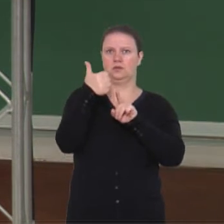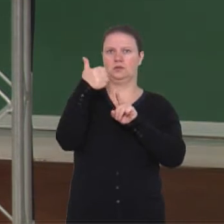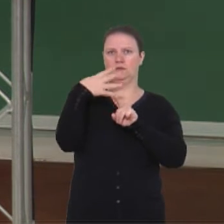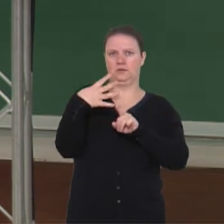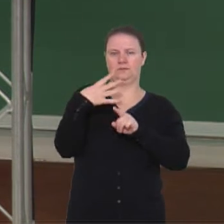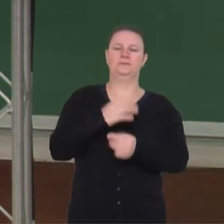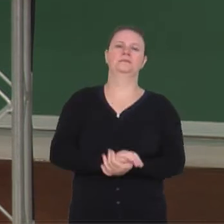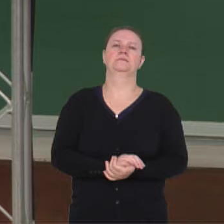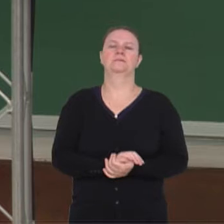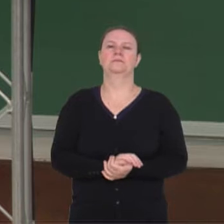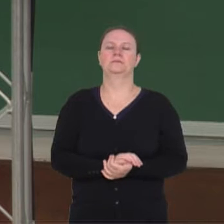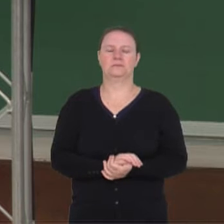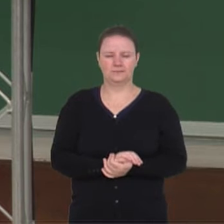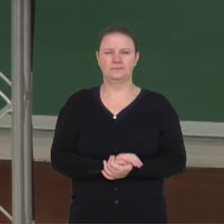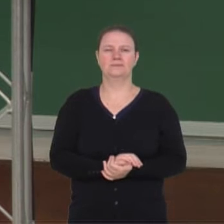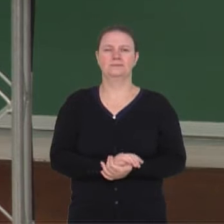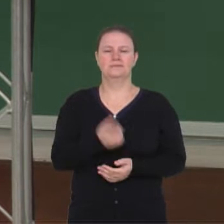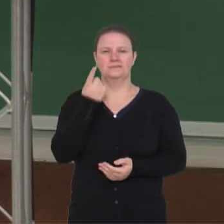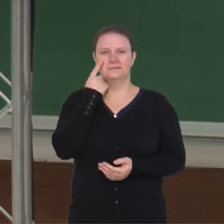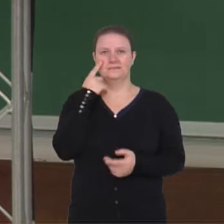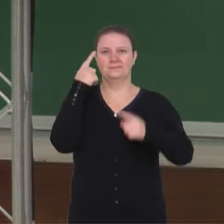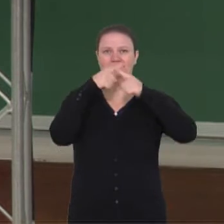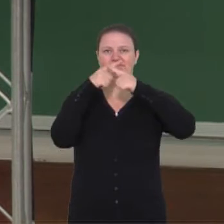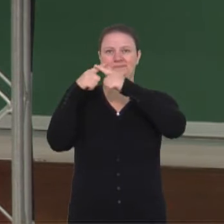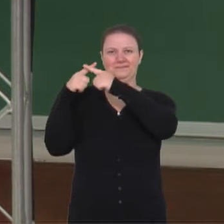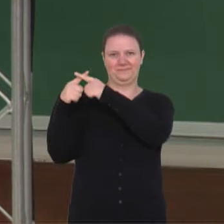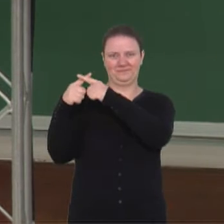14. Vamos à multiplicação?